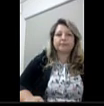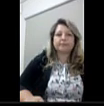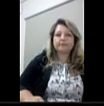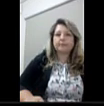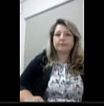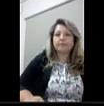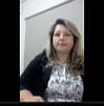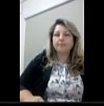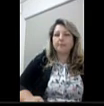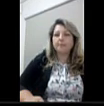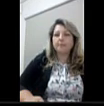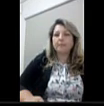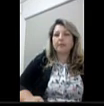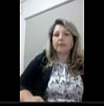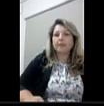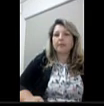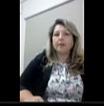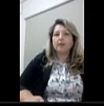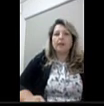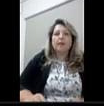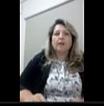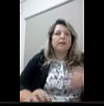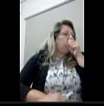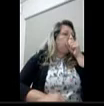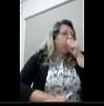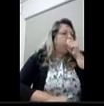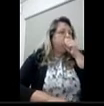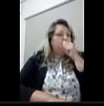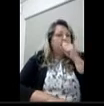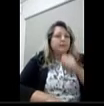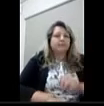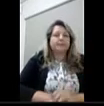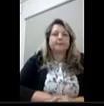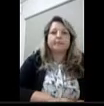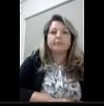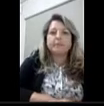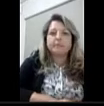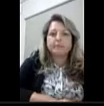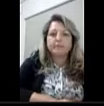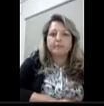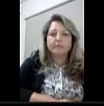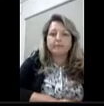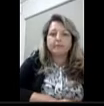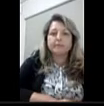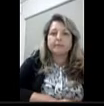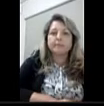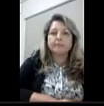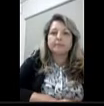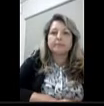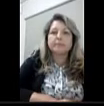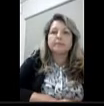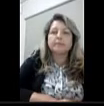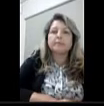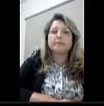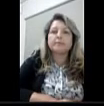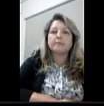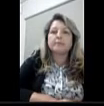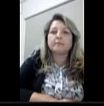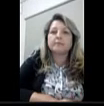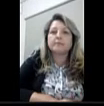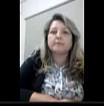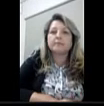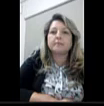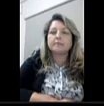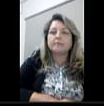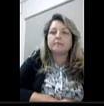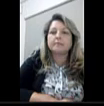colocar nomes que começam com aquela letra. Na situação de pré-escolar, lógico que eu tenho